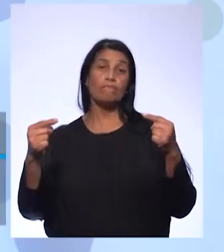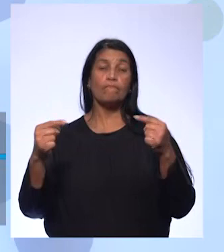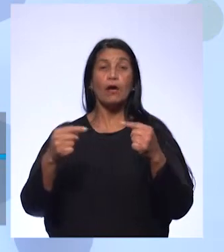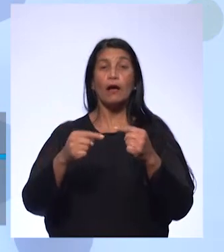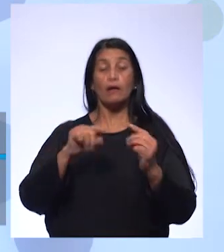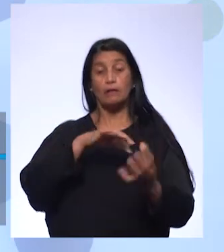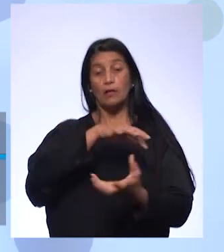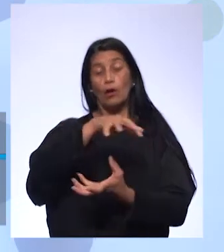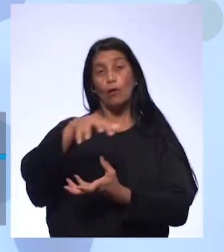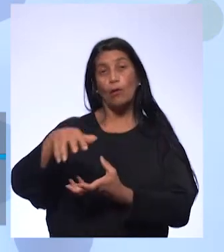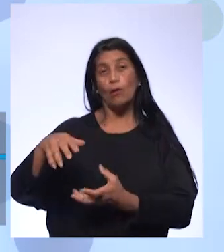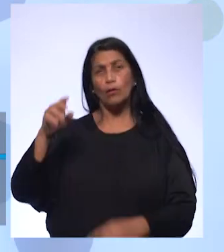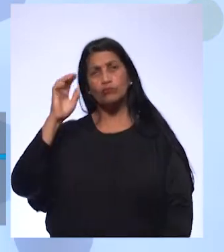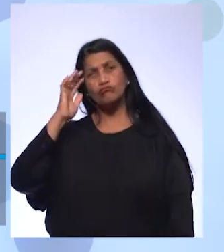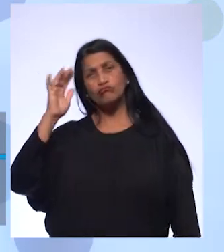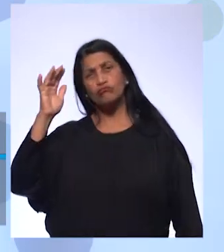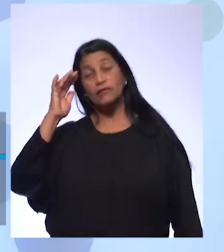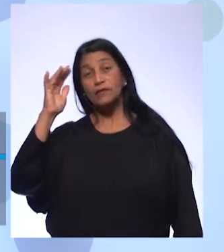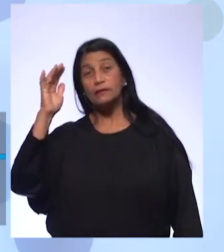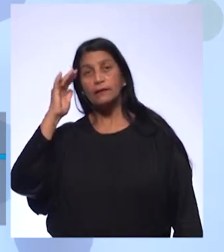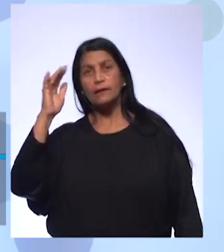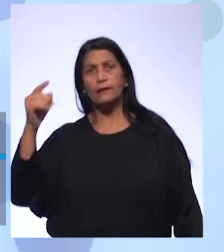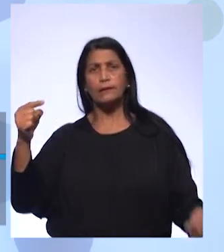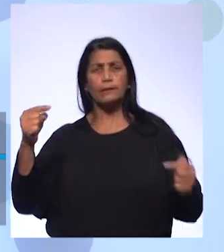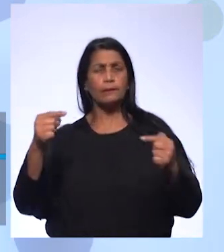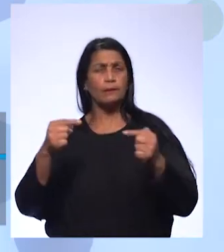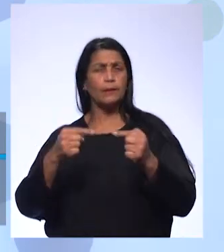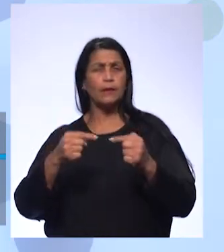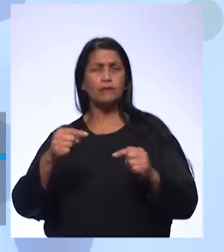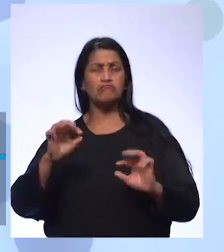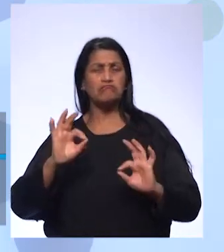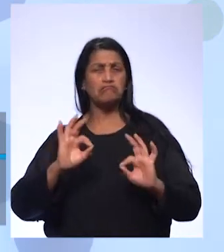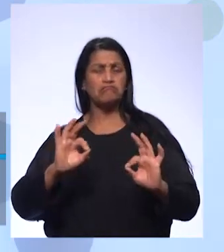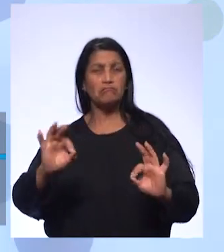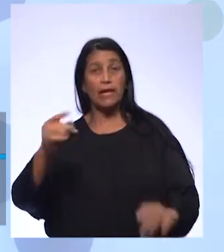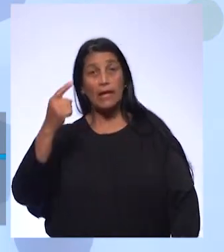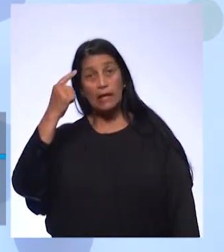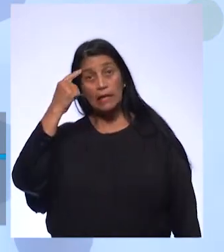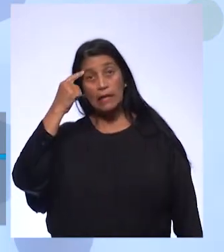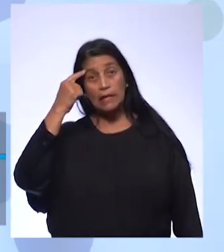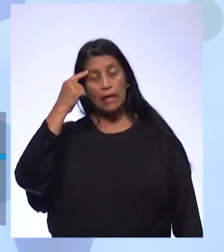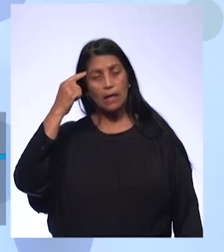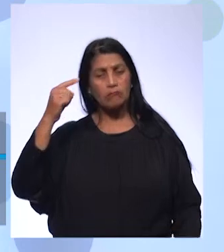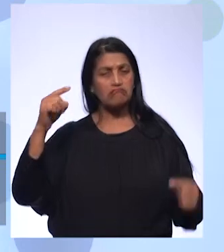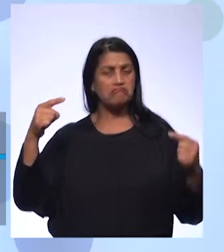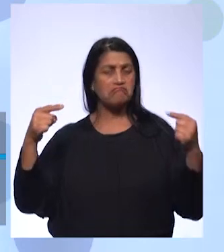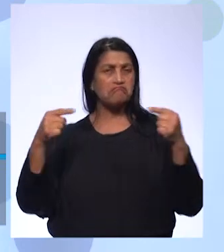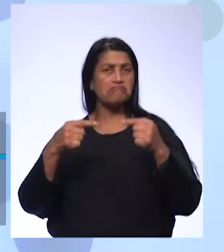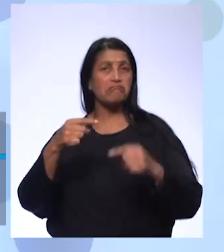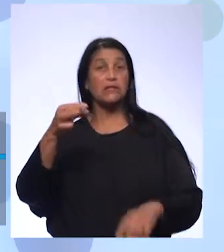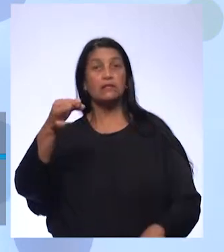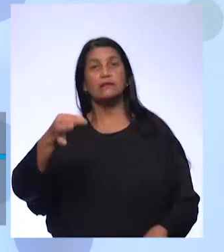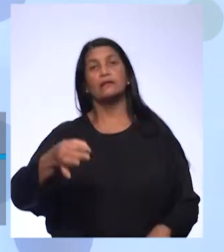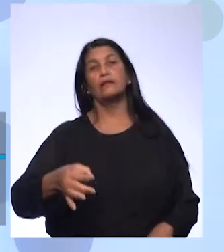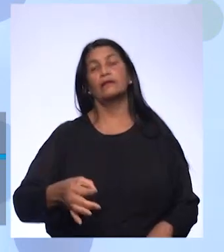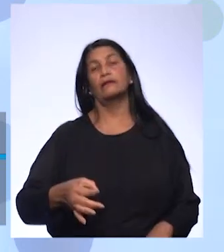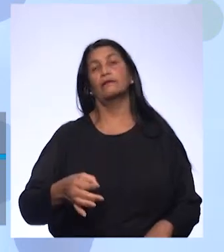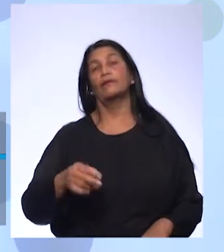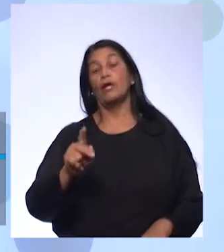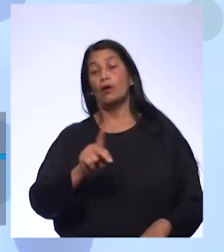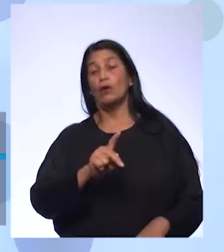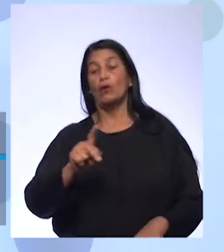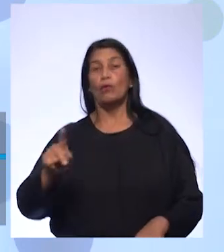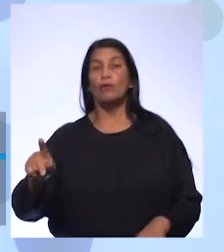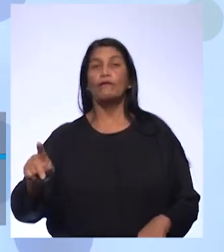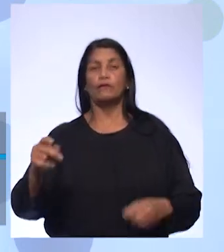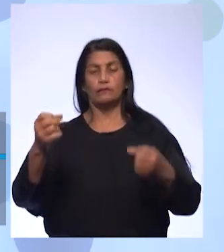no mundo das ideias, no plano ideal. Guardem bem isso que o professor Carlos pontuou brilhantemente para nós, que nós